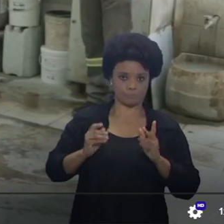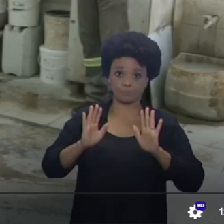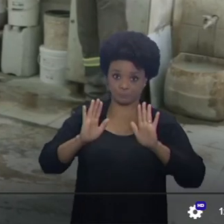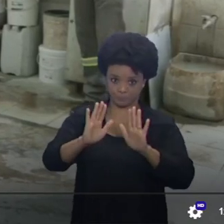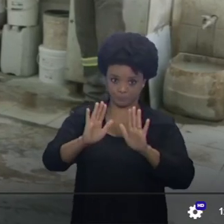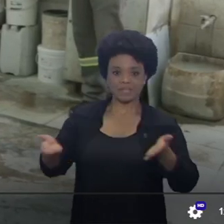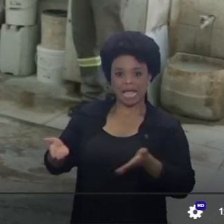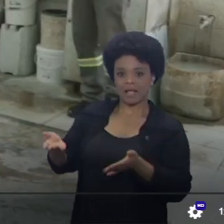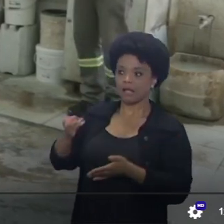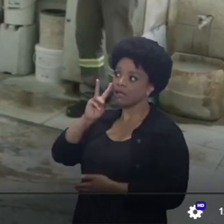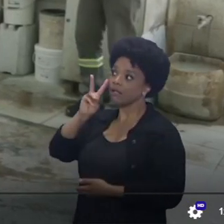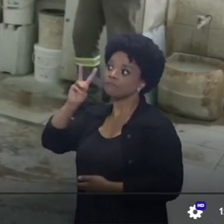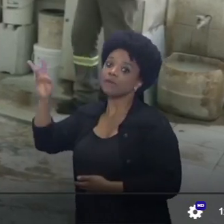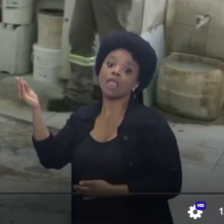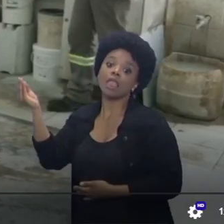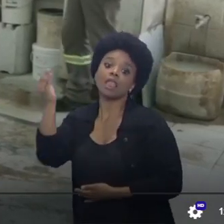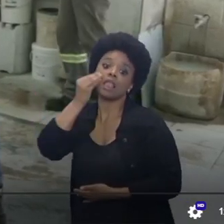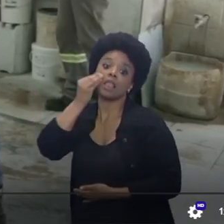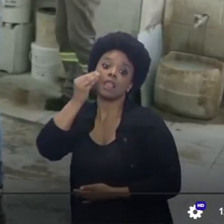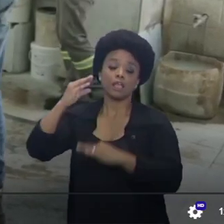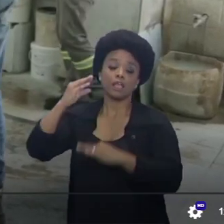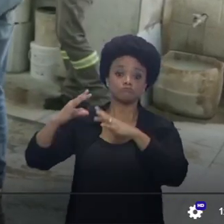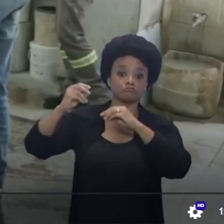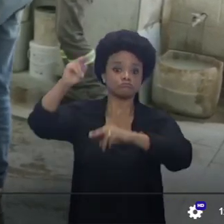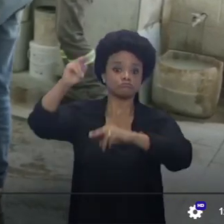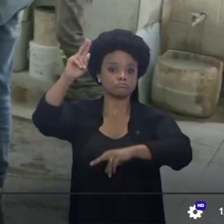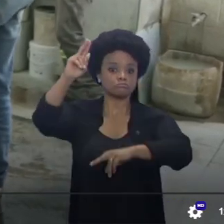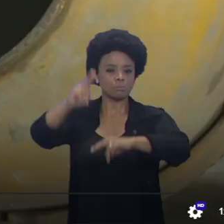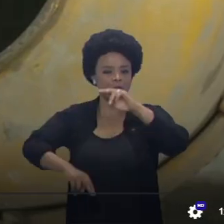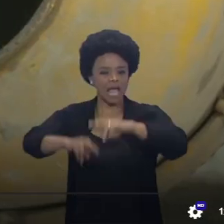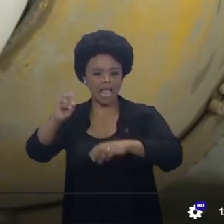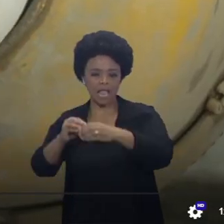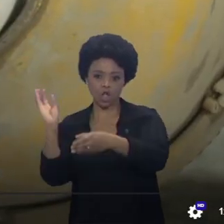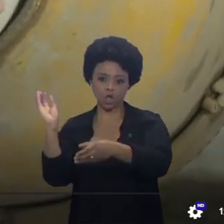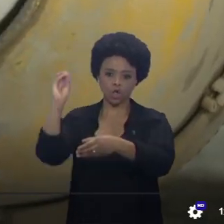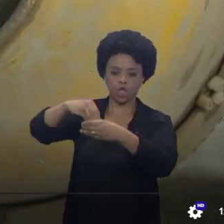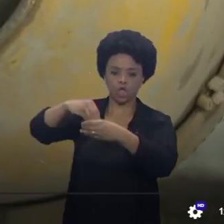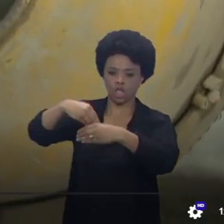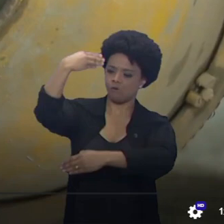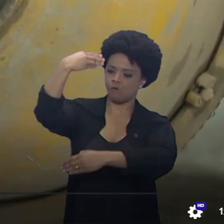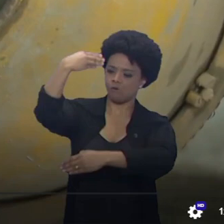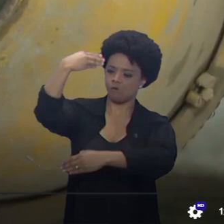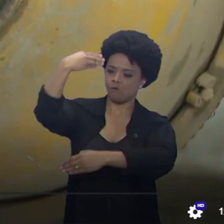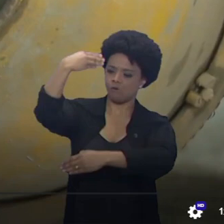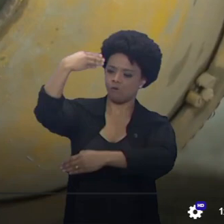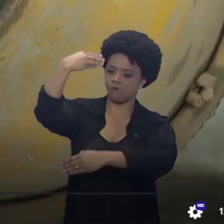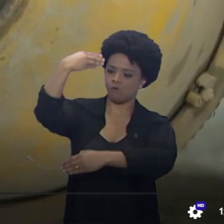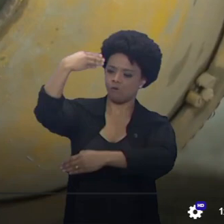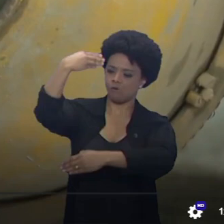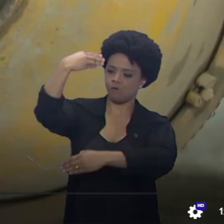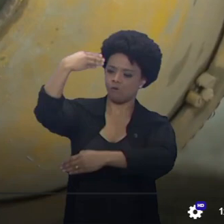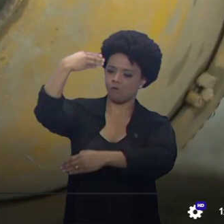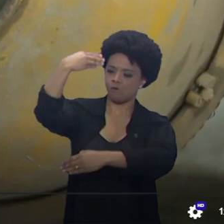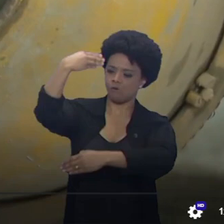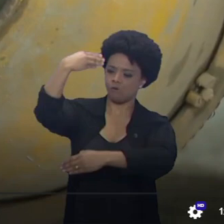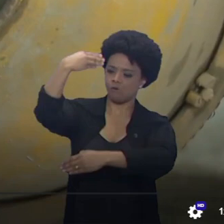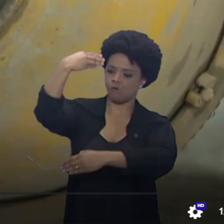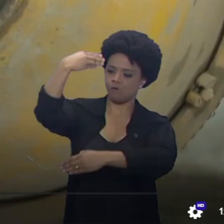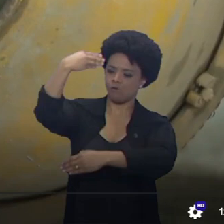dosagem experimental. Aqui os materiais pesados são colocados na betoneira. O melhor